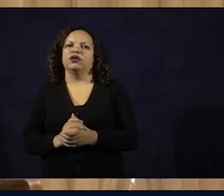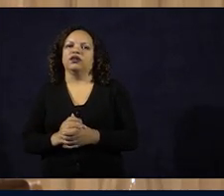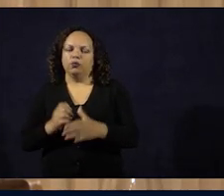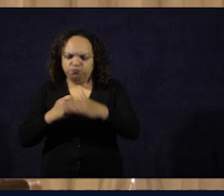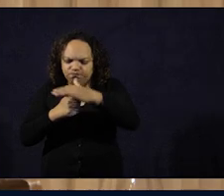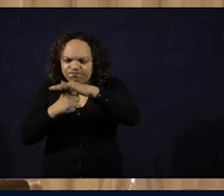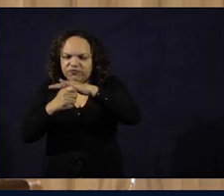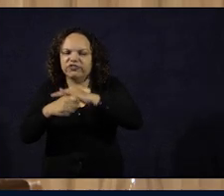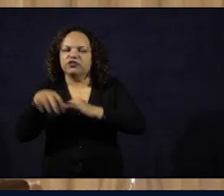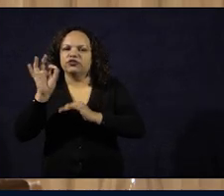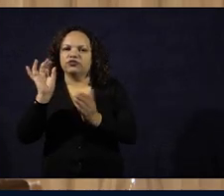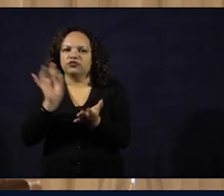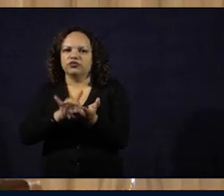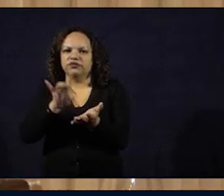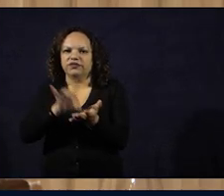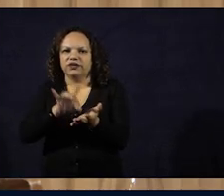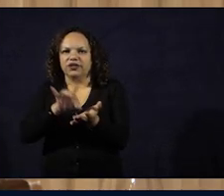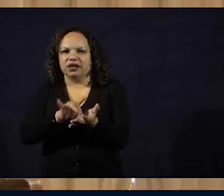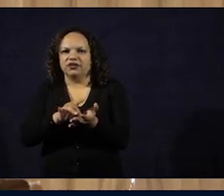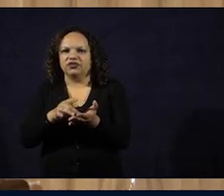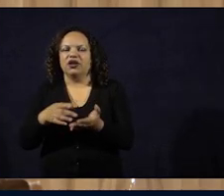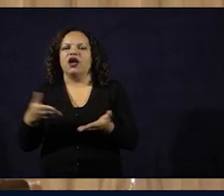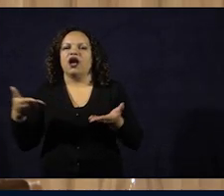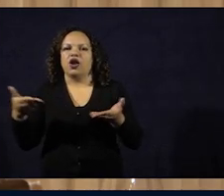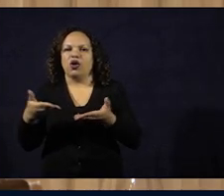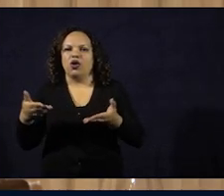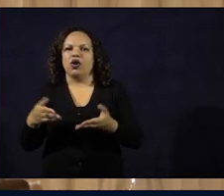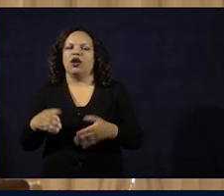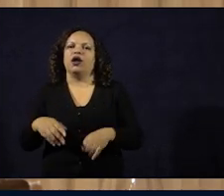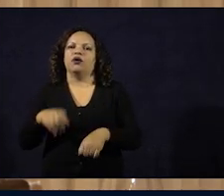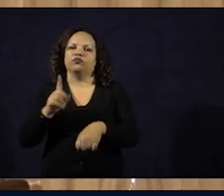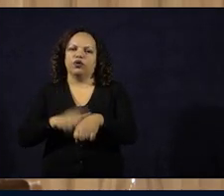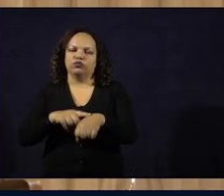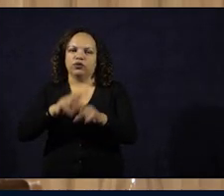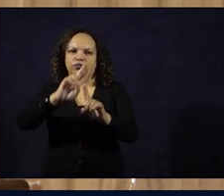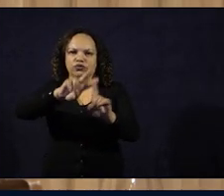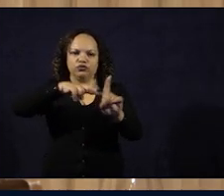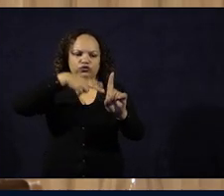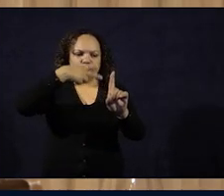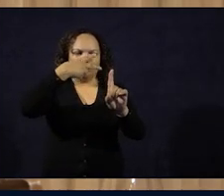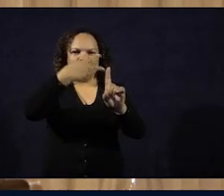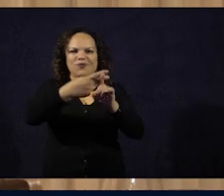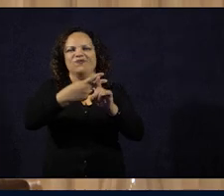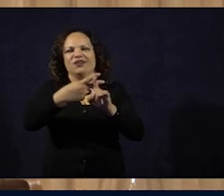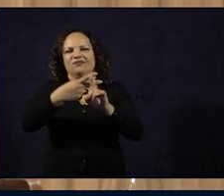fato, investindo. Acho que esse é o momento de dobrar a aposta